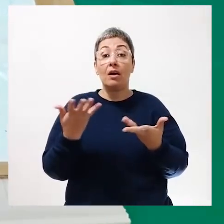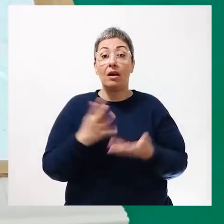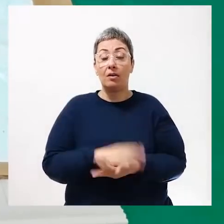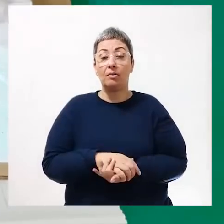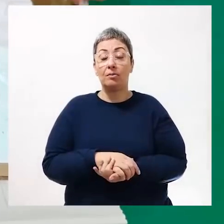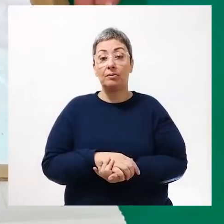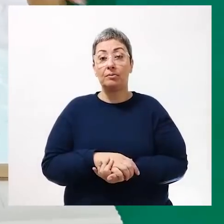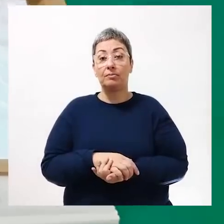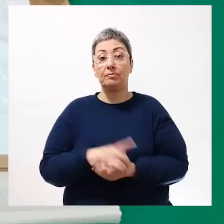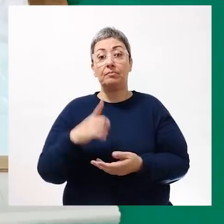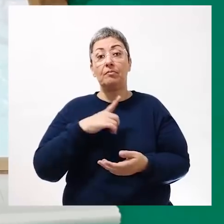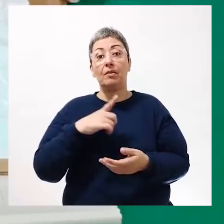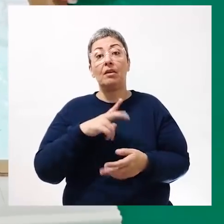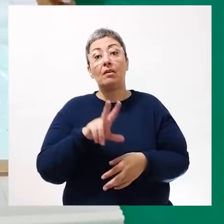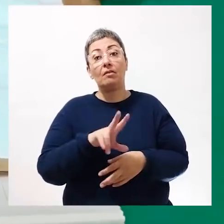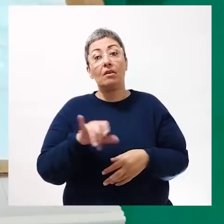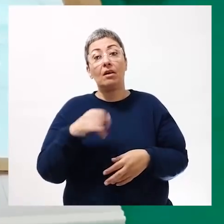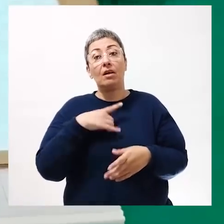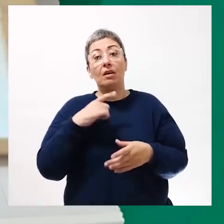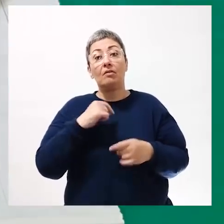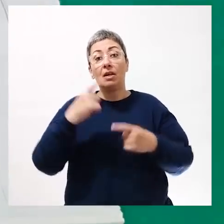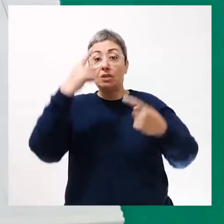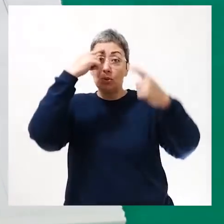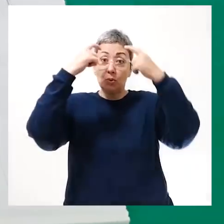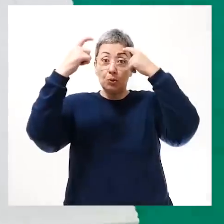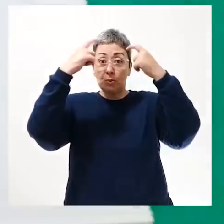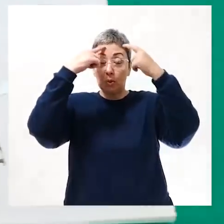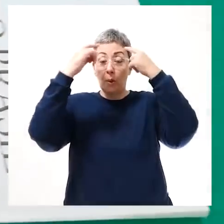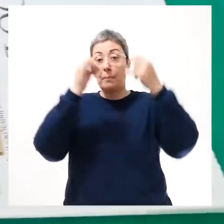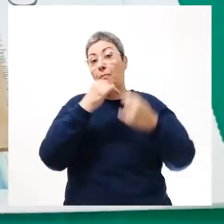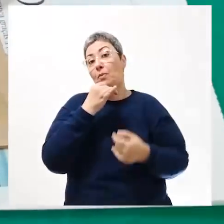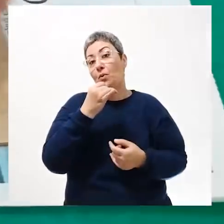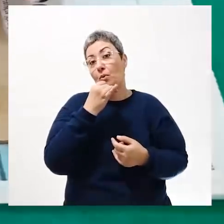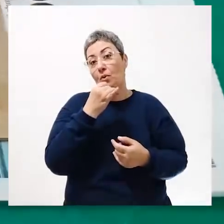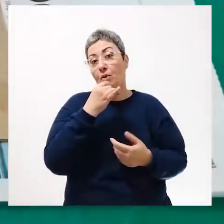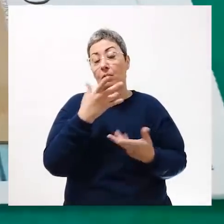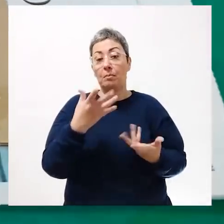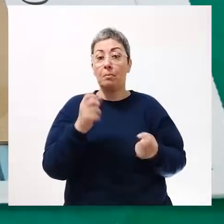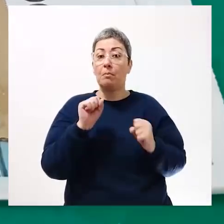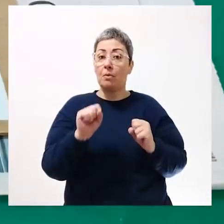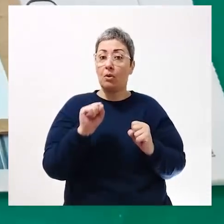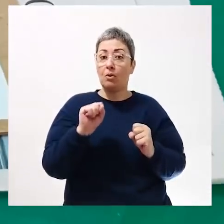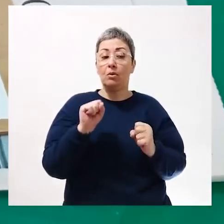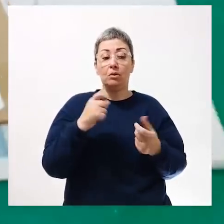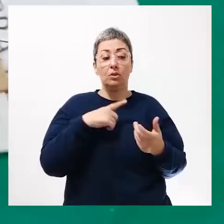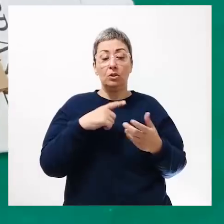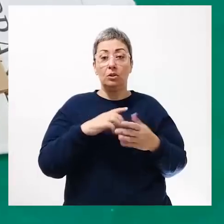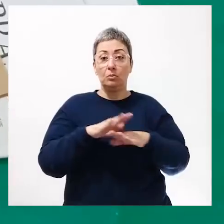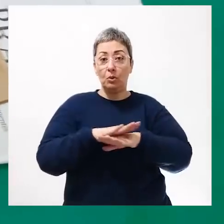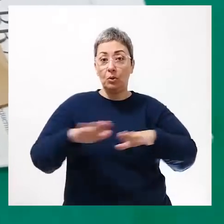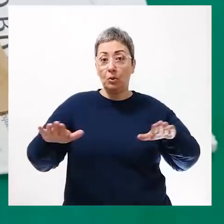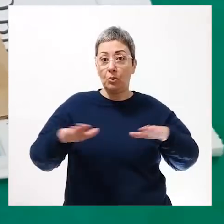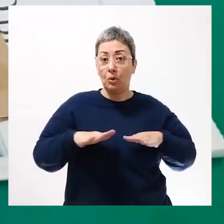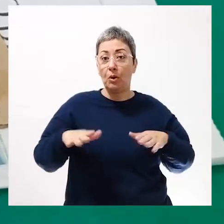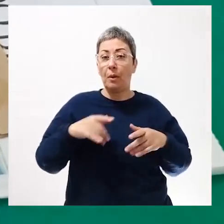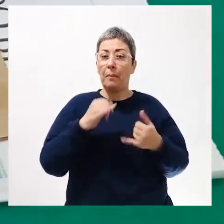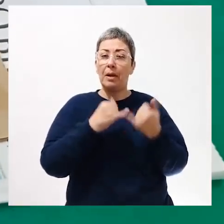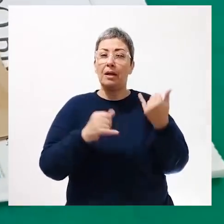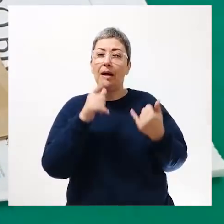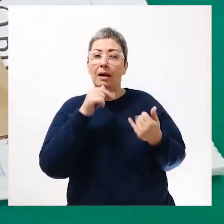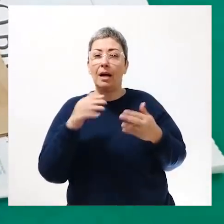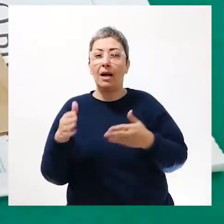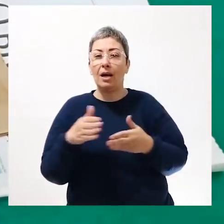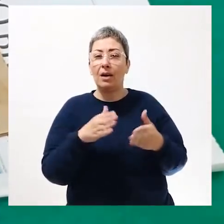vamos fazer agora? Agora vão as ideias. Por exemplo, eu posso criar aqui um fundo de um